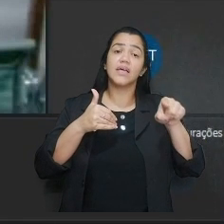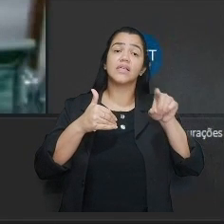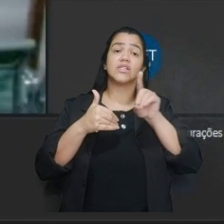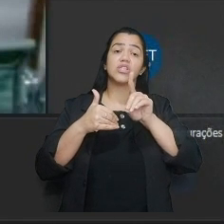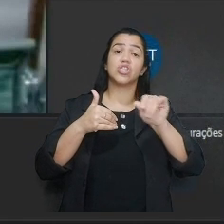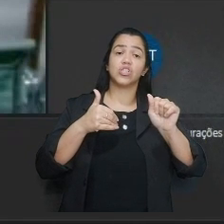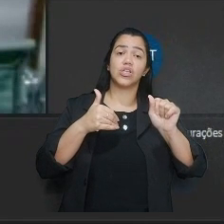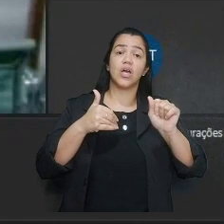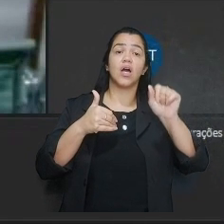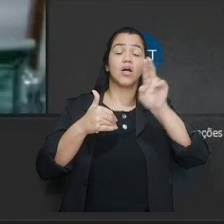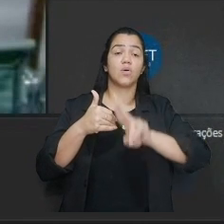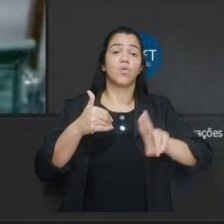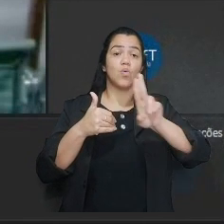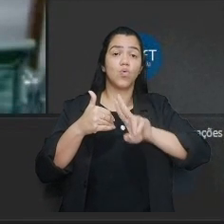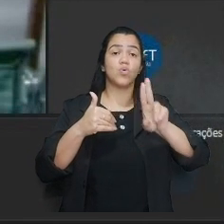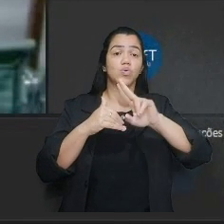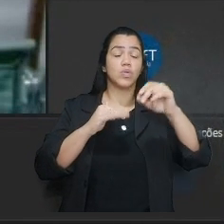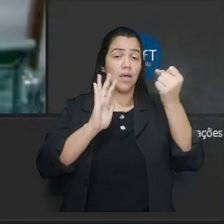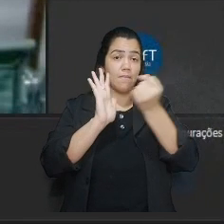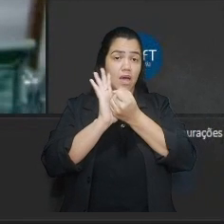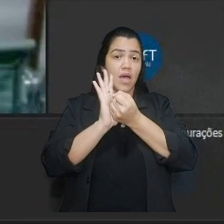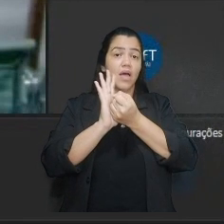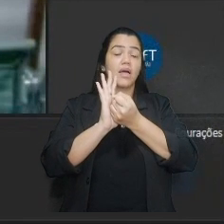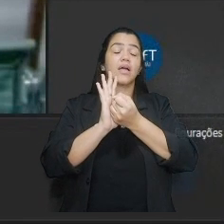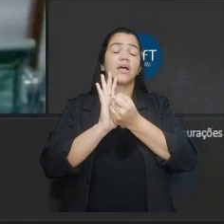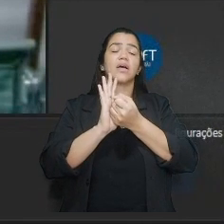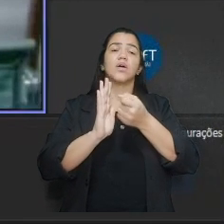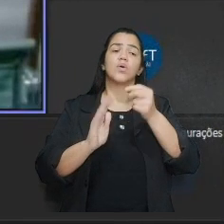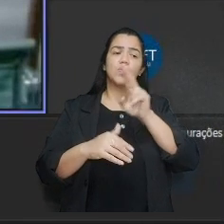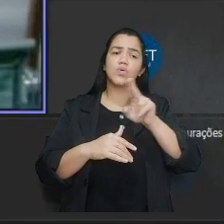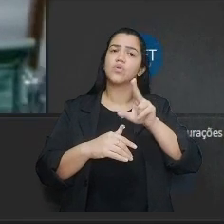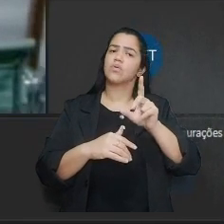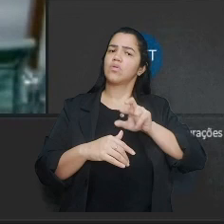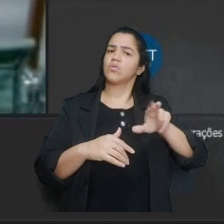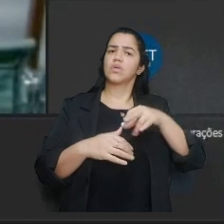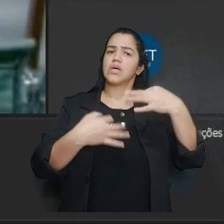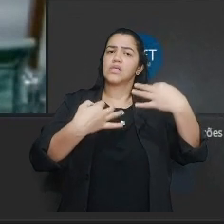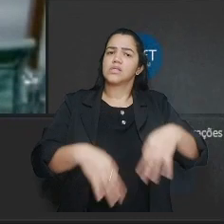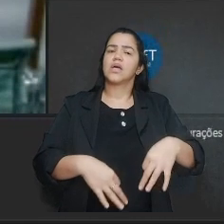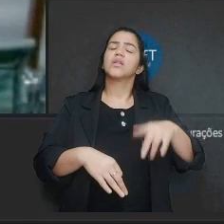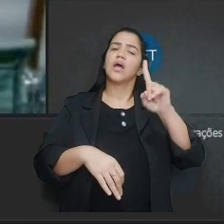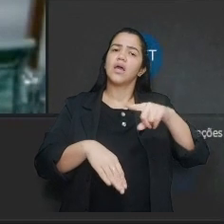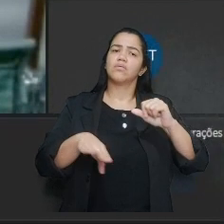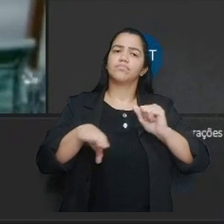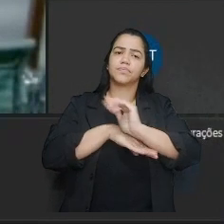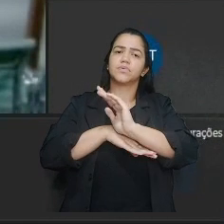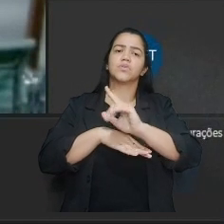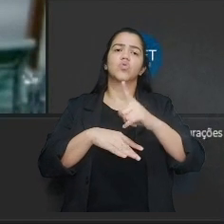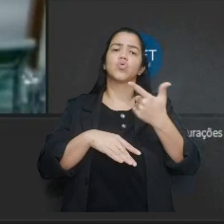menos a partir dessa data, o uso da marca Goodyear pela Grid é